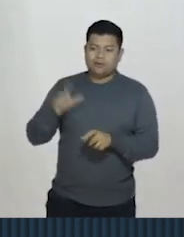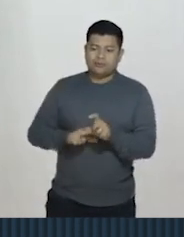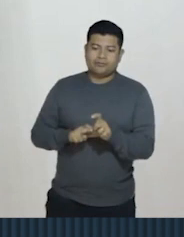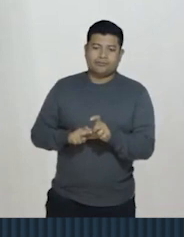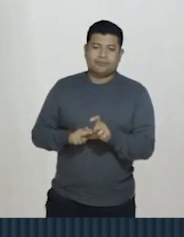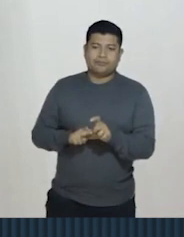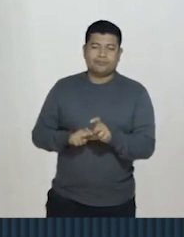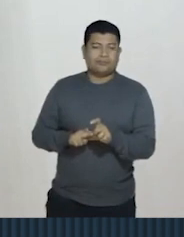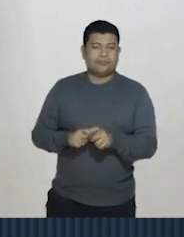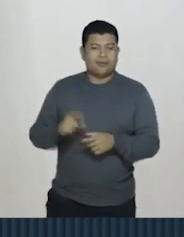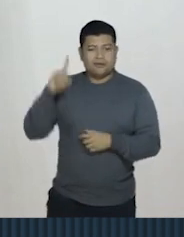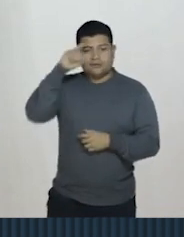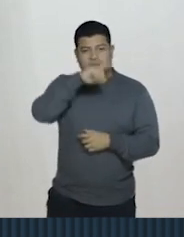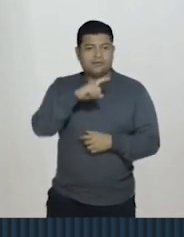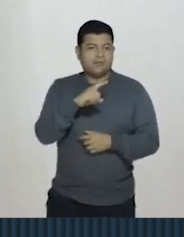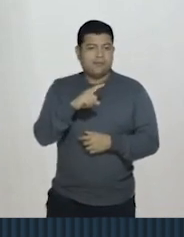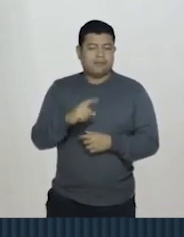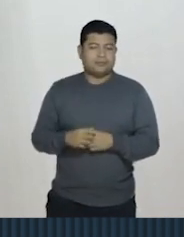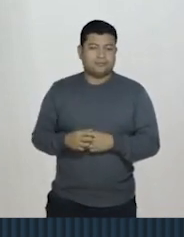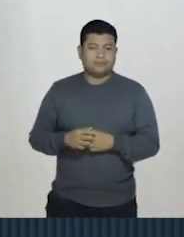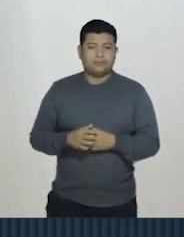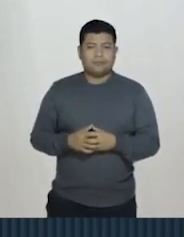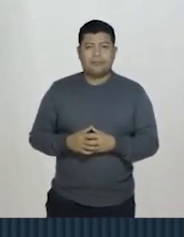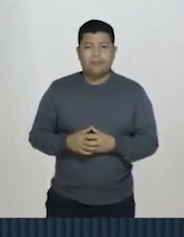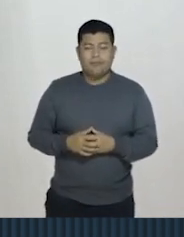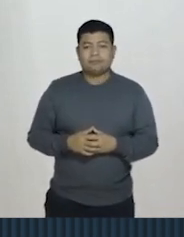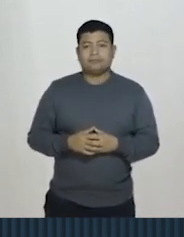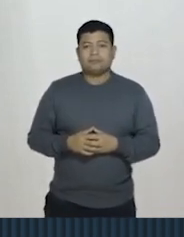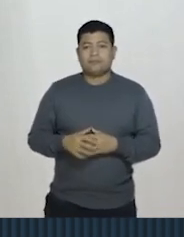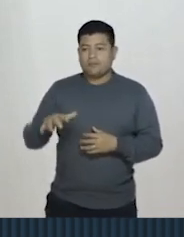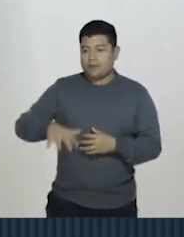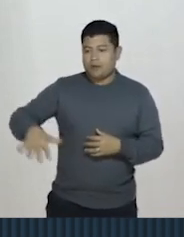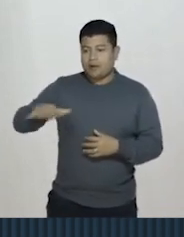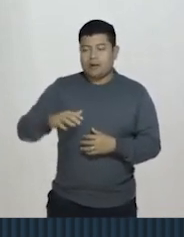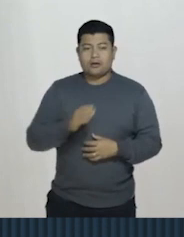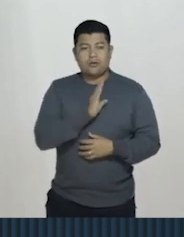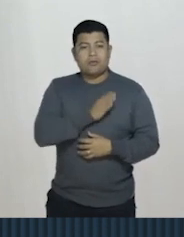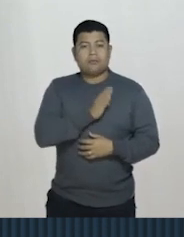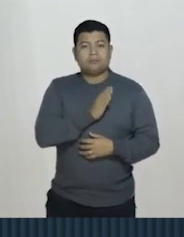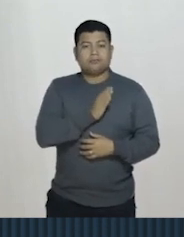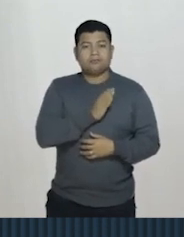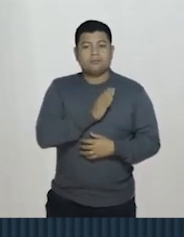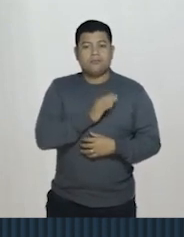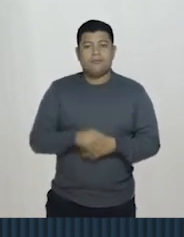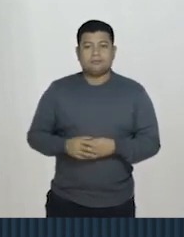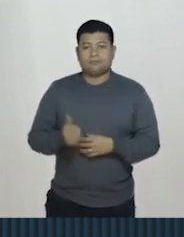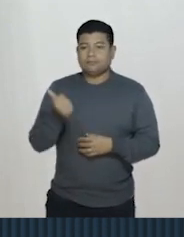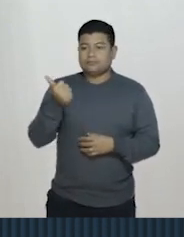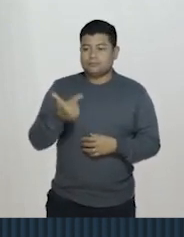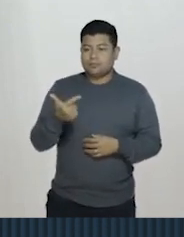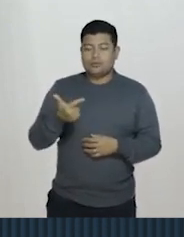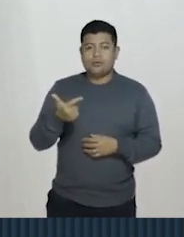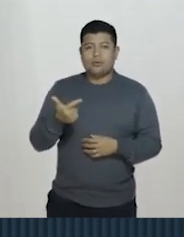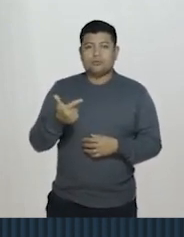isso é algo realmente muito triste. A mesma coisa na área da cardiologia, passa de 12 para